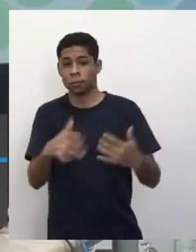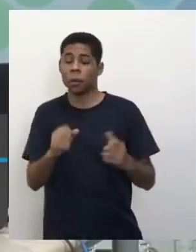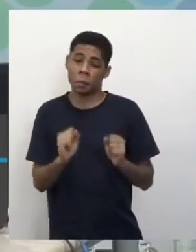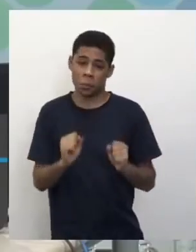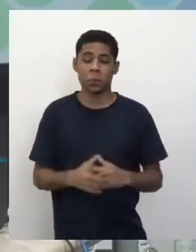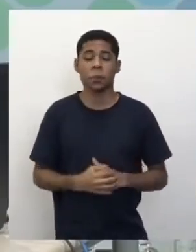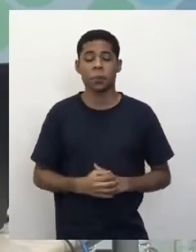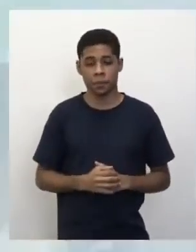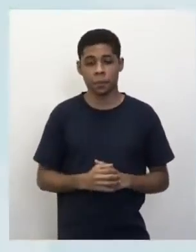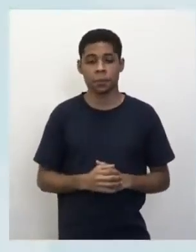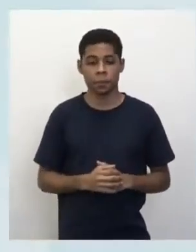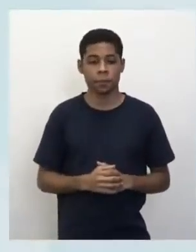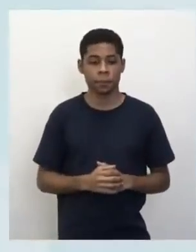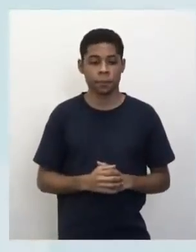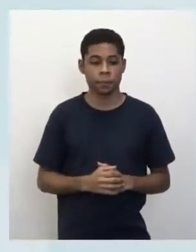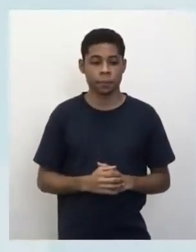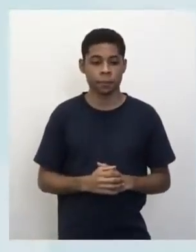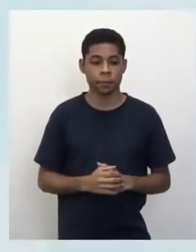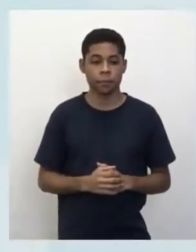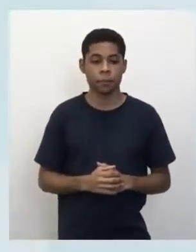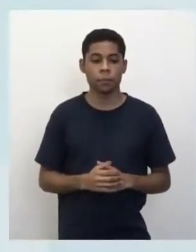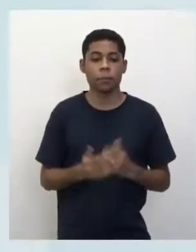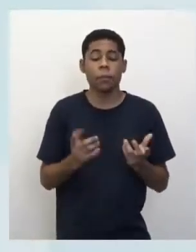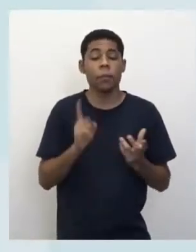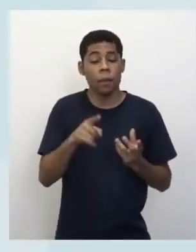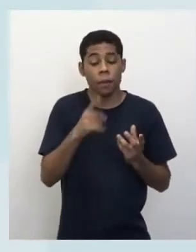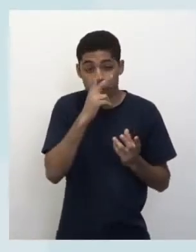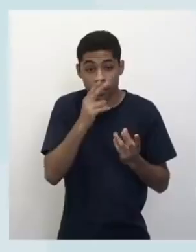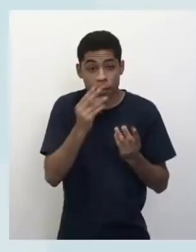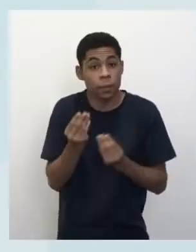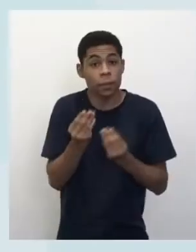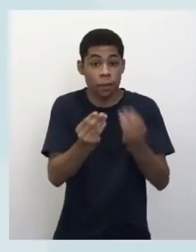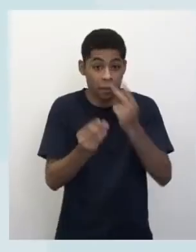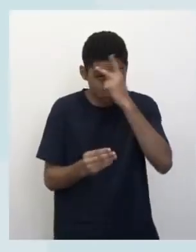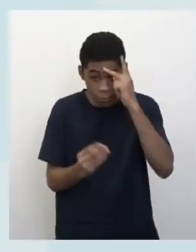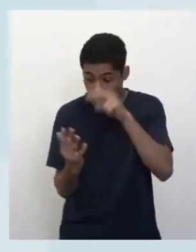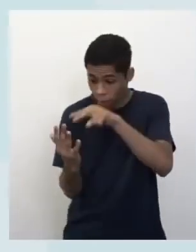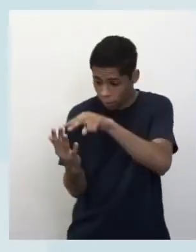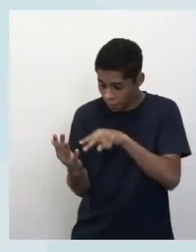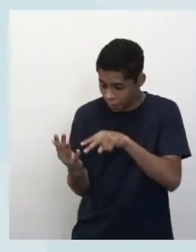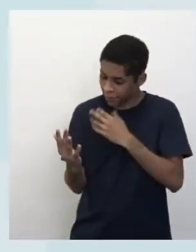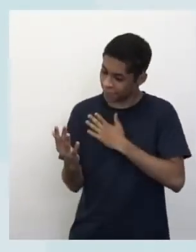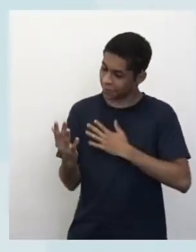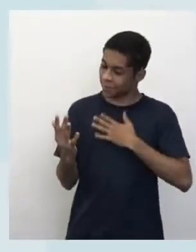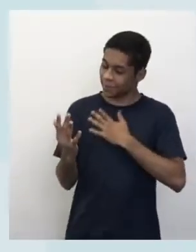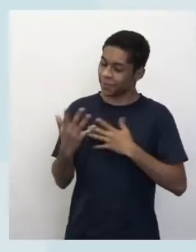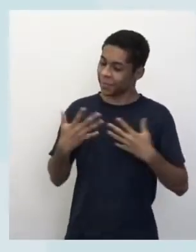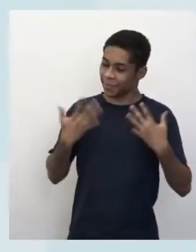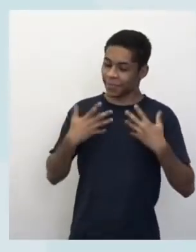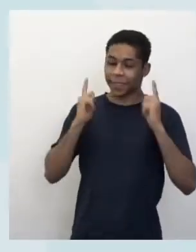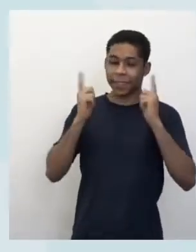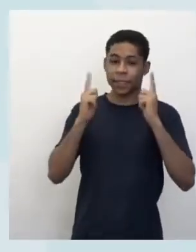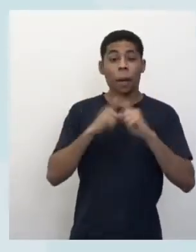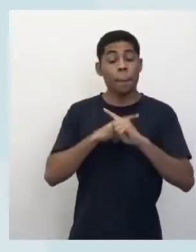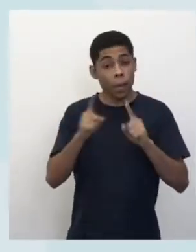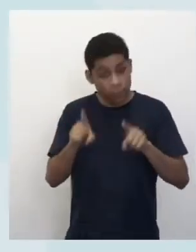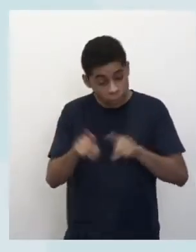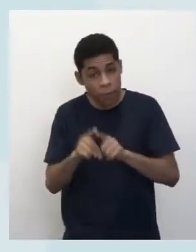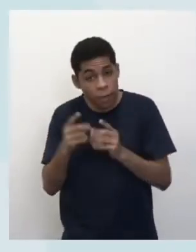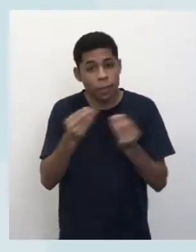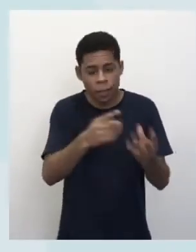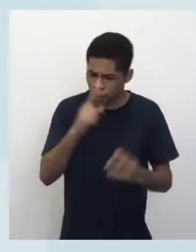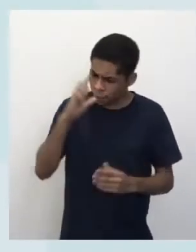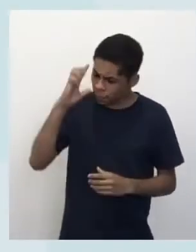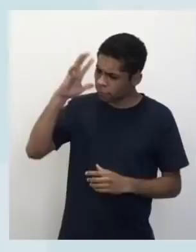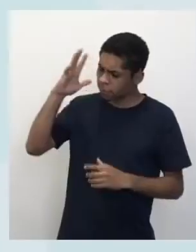vocês colocaram na grande parte, que é entreter o leitor, mas também levá-lo à reflexão, passar-lhe uma